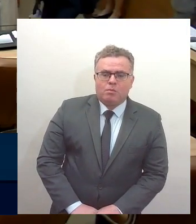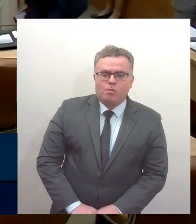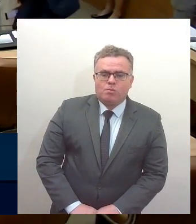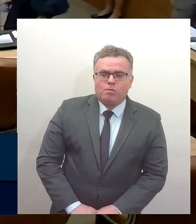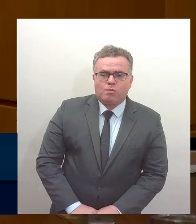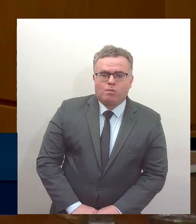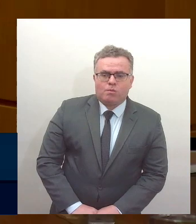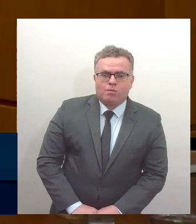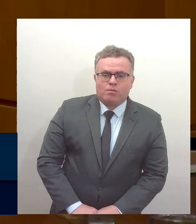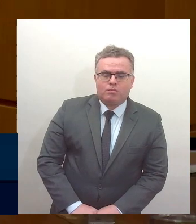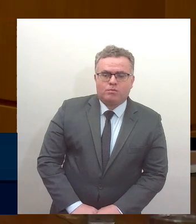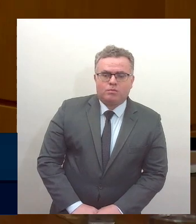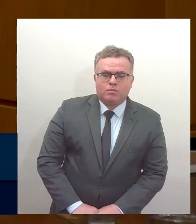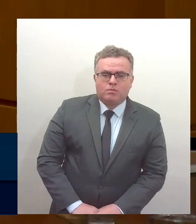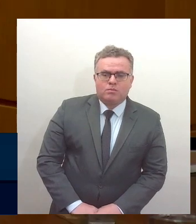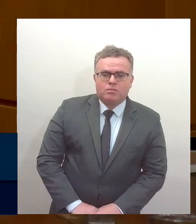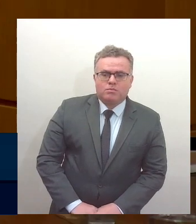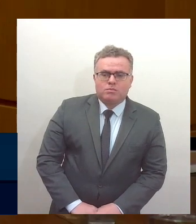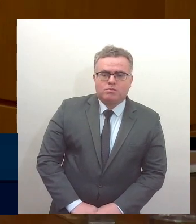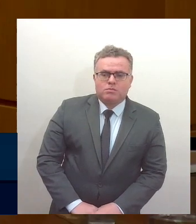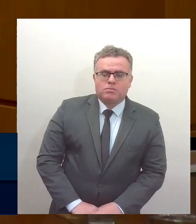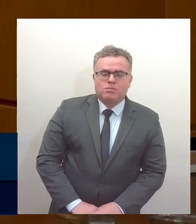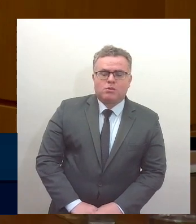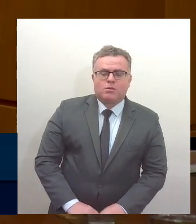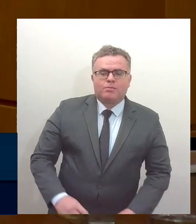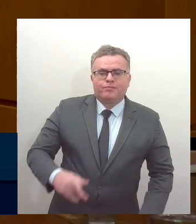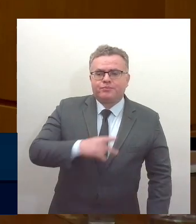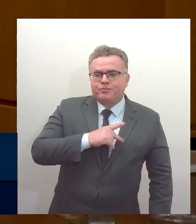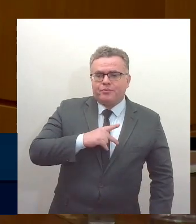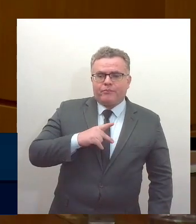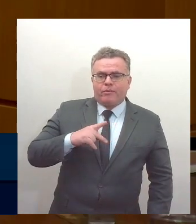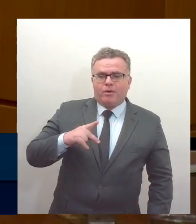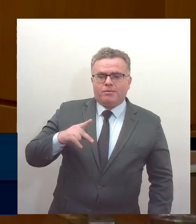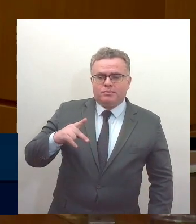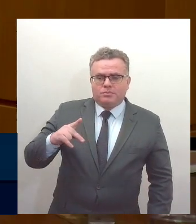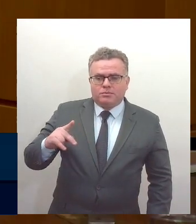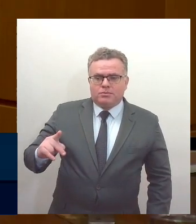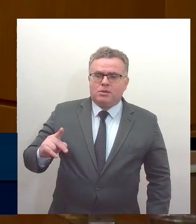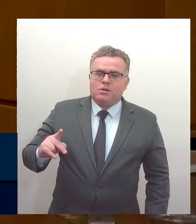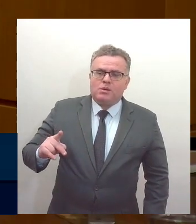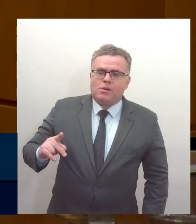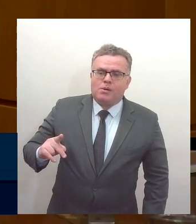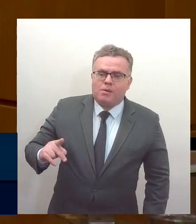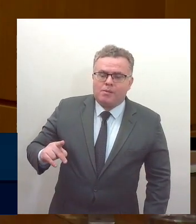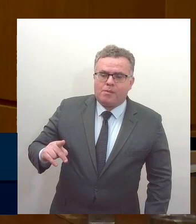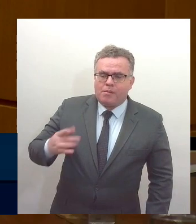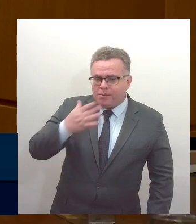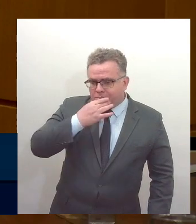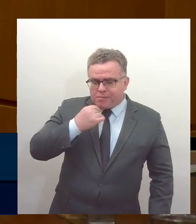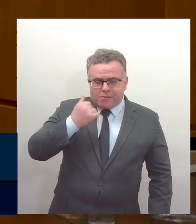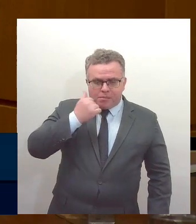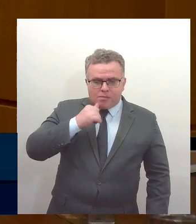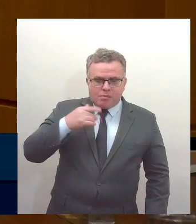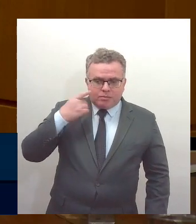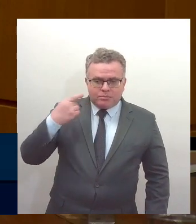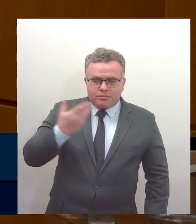Senhor presidente, senhores deputados, senhoras deputadas,